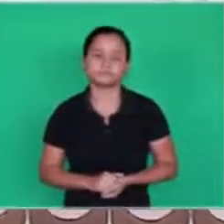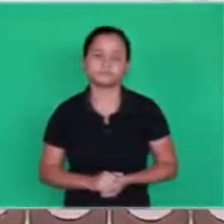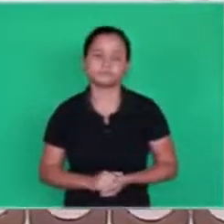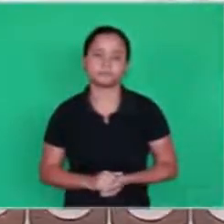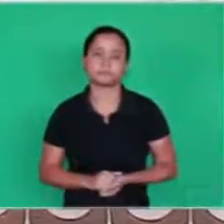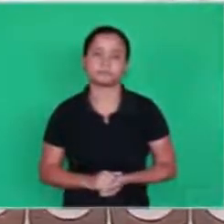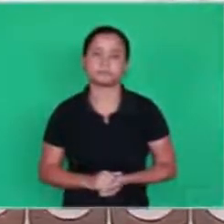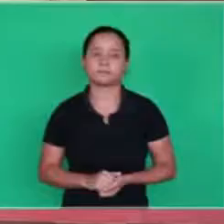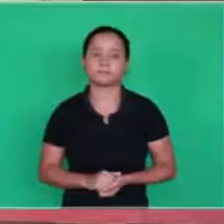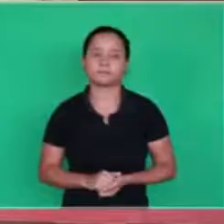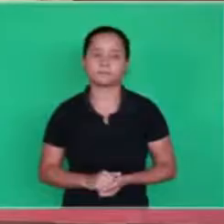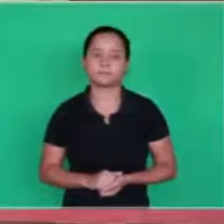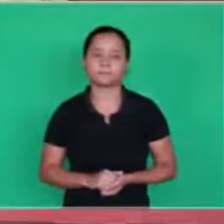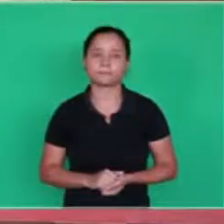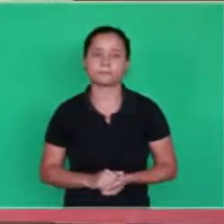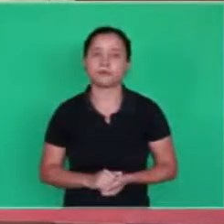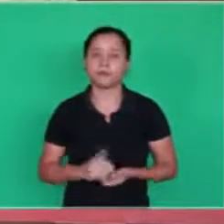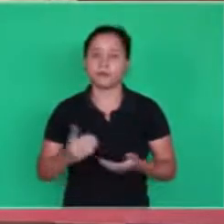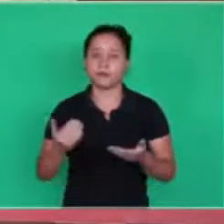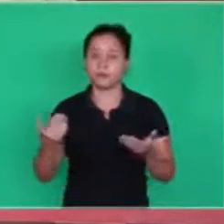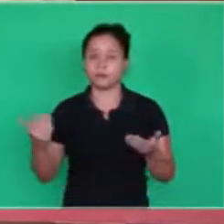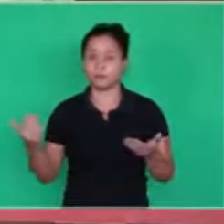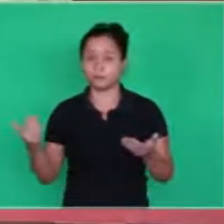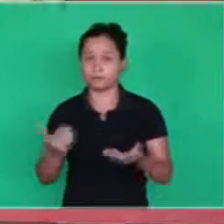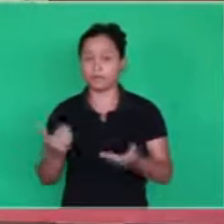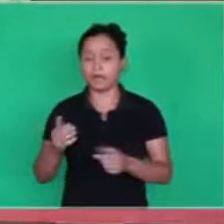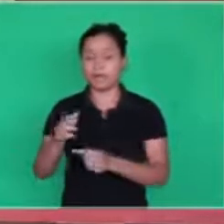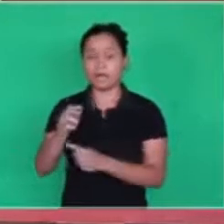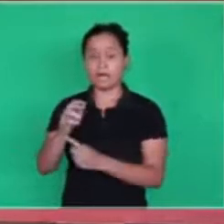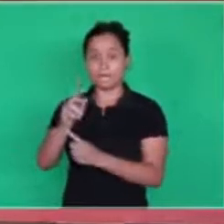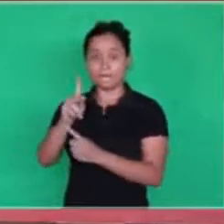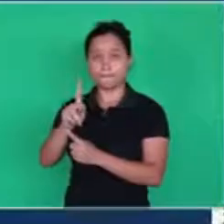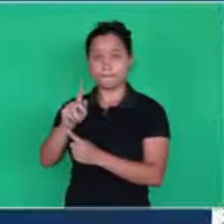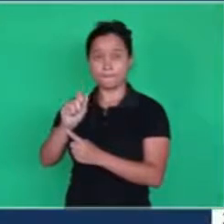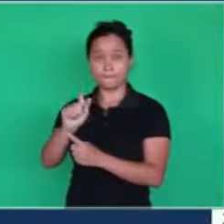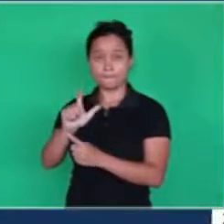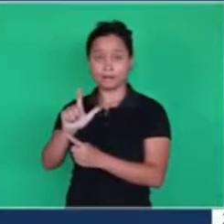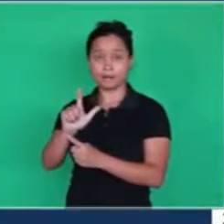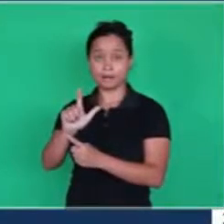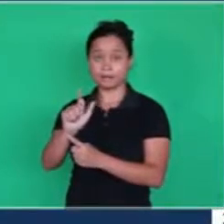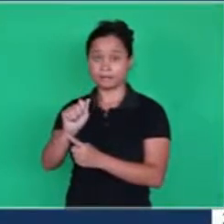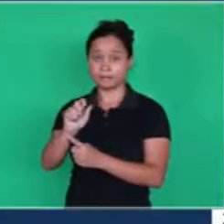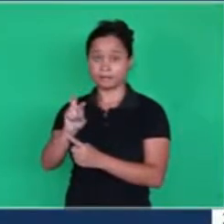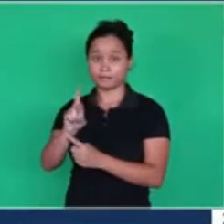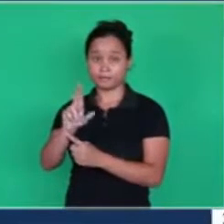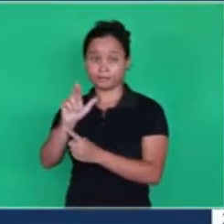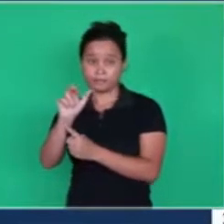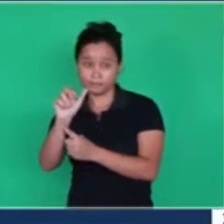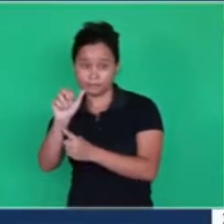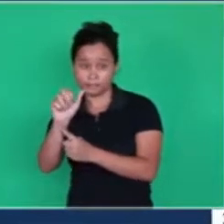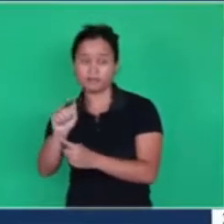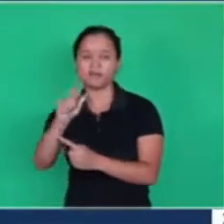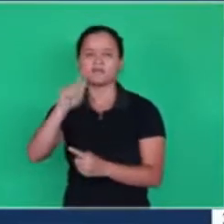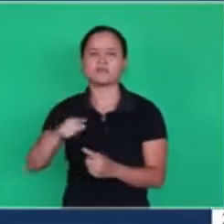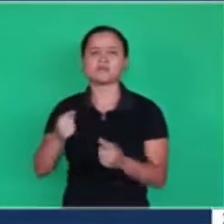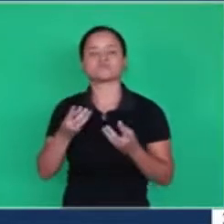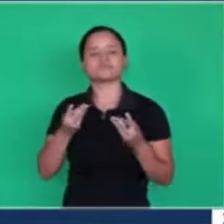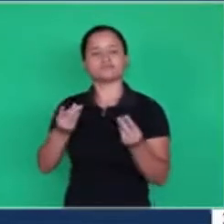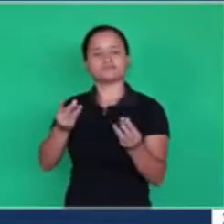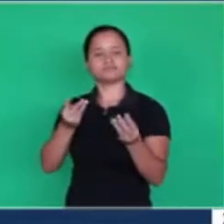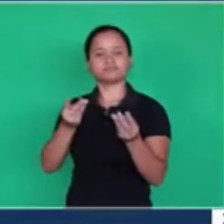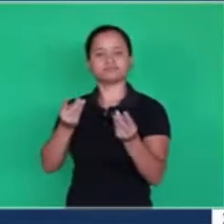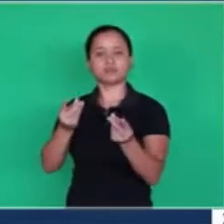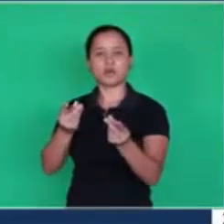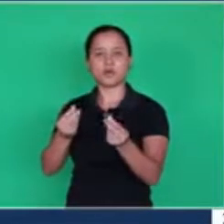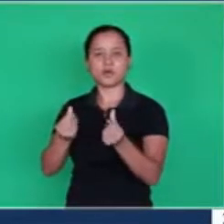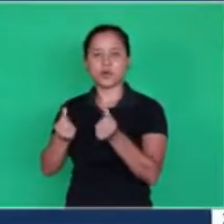Então a palavra é o modo essencial da intervenção de Deus no mundo.